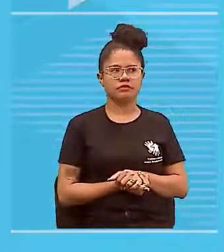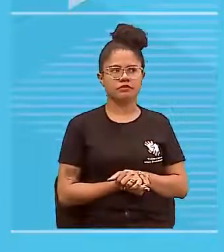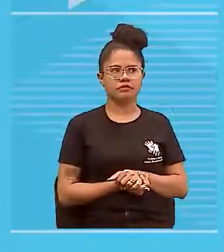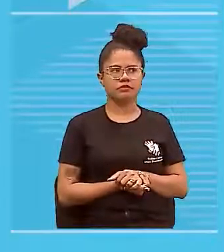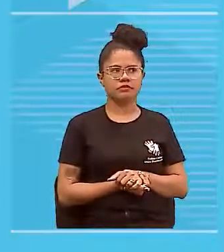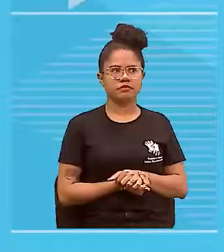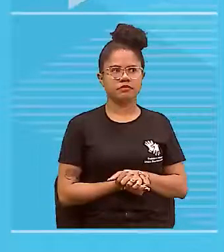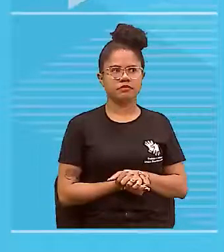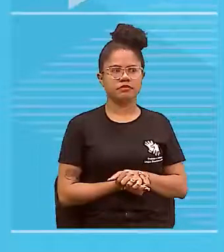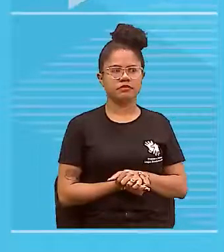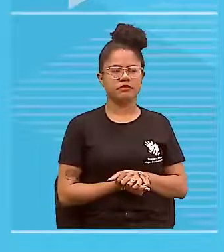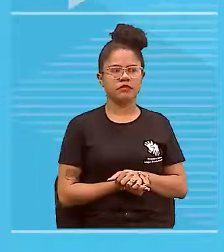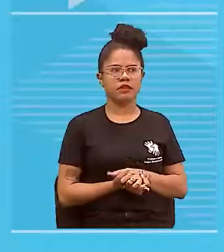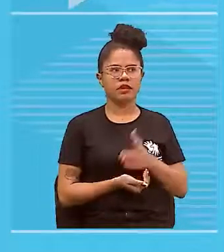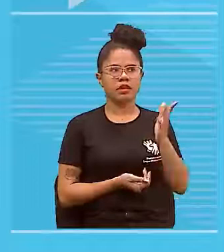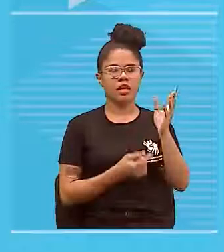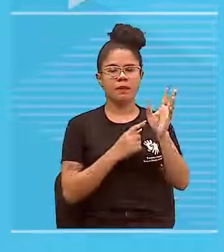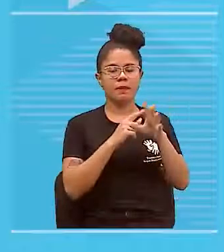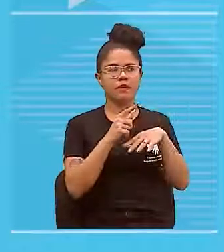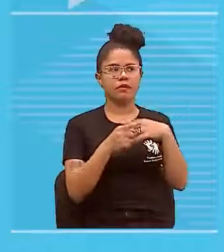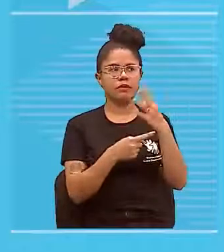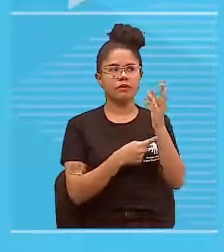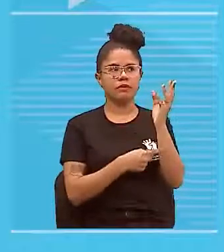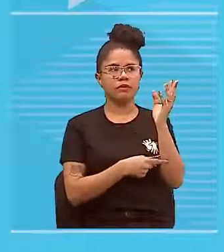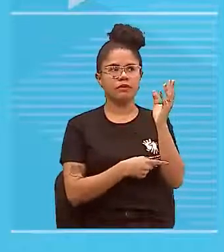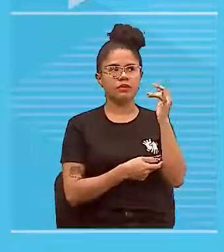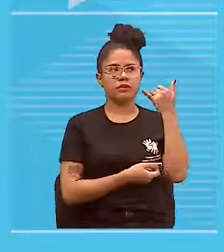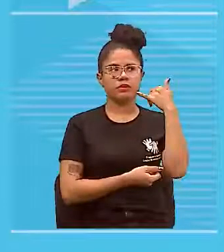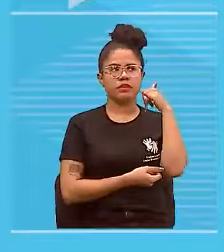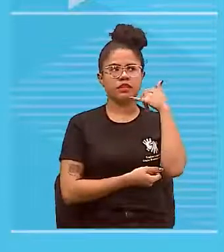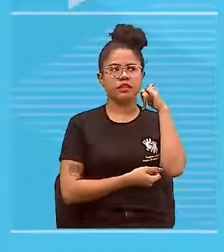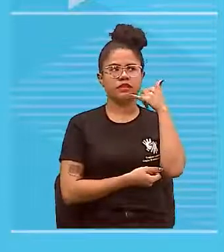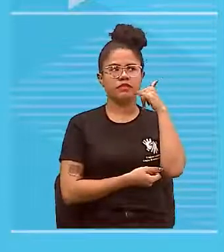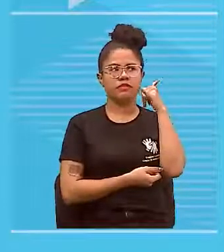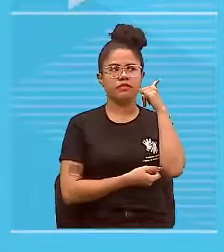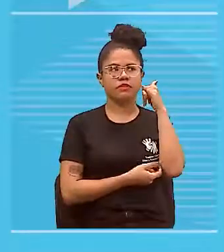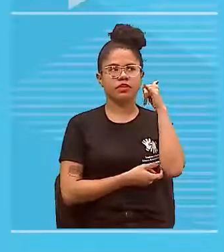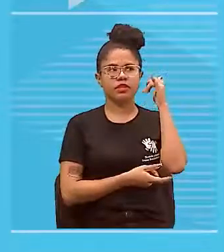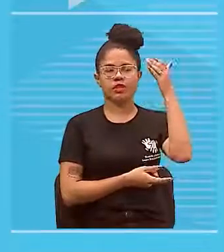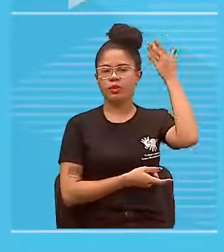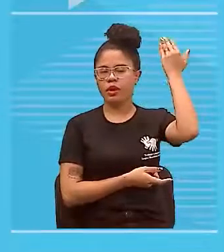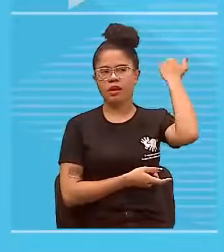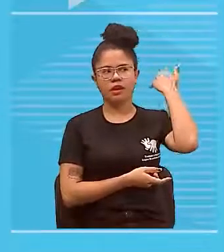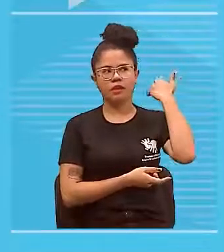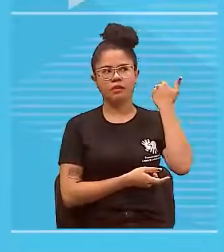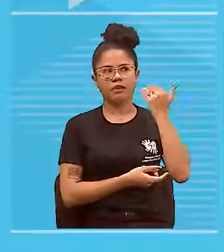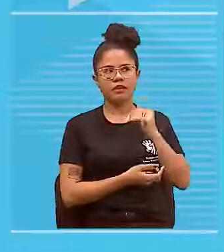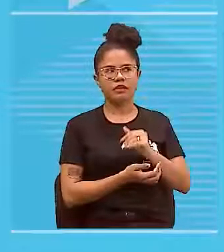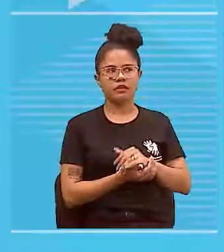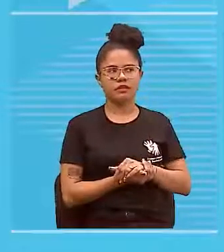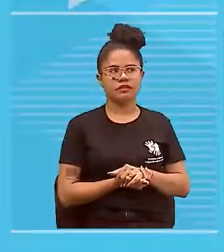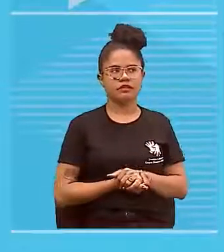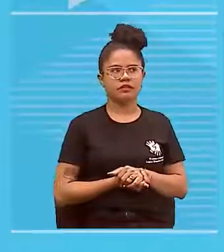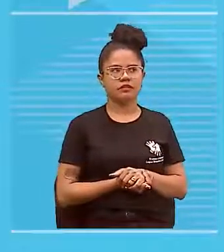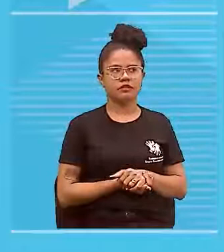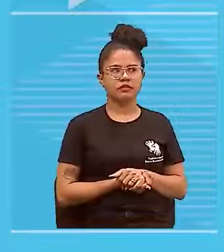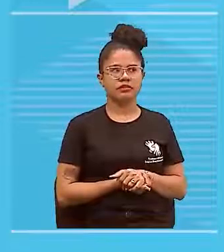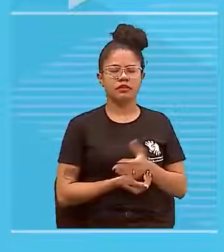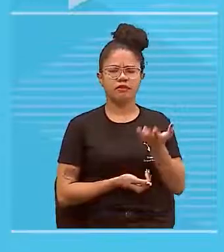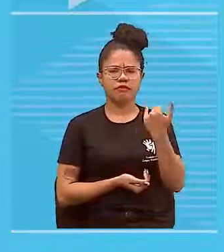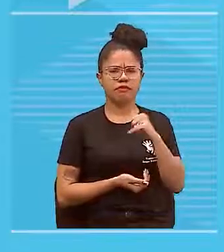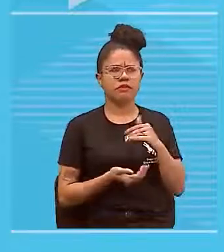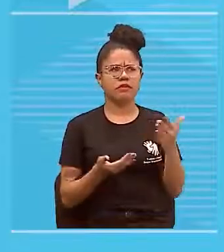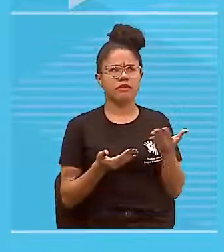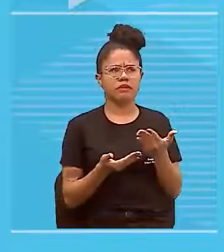está aqui ó a mão dele aparecendo aqui a mão e um telefone e o cabelo dele aqui tá Agora vamos fazer a